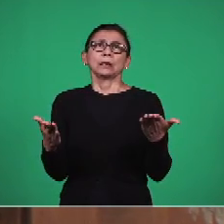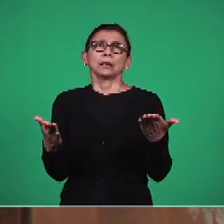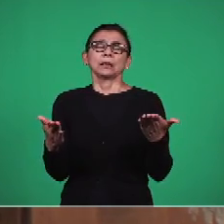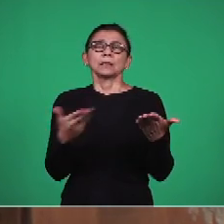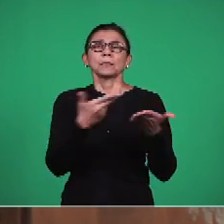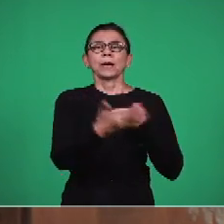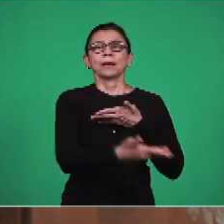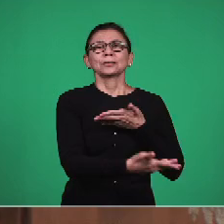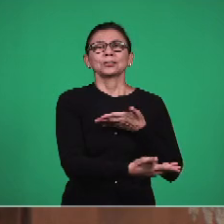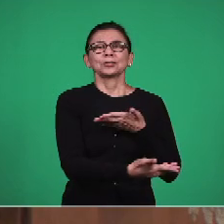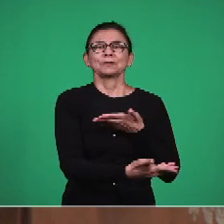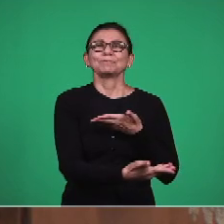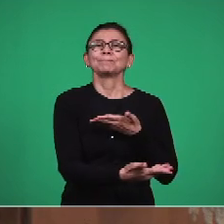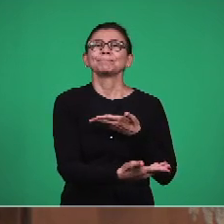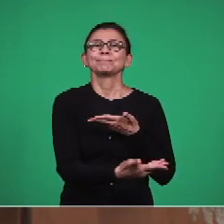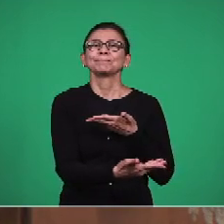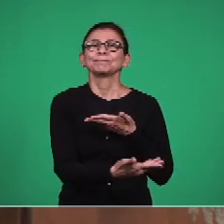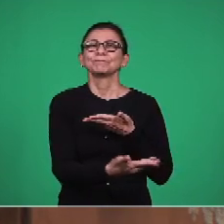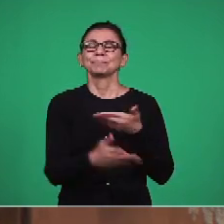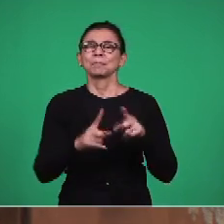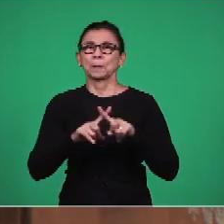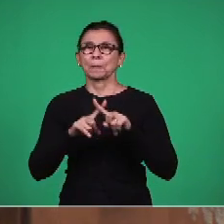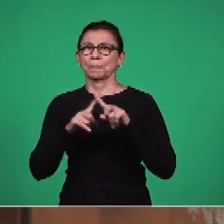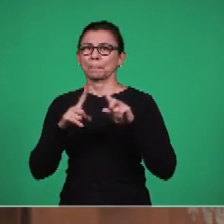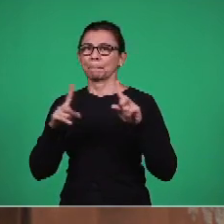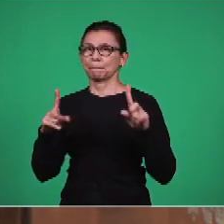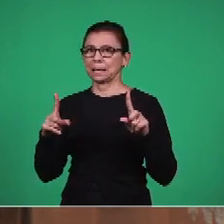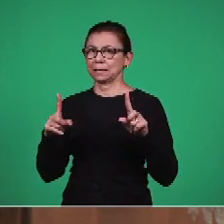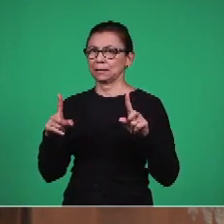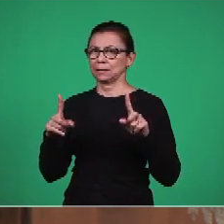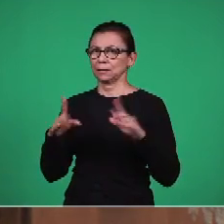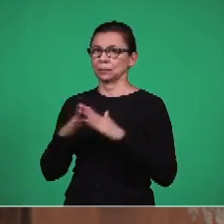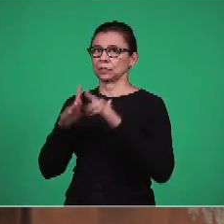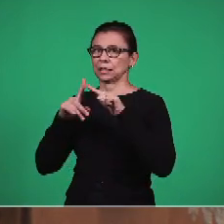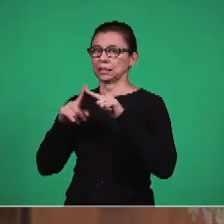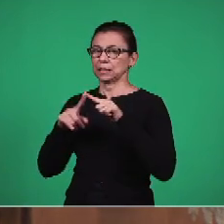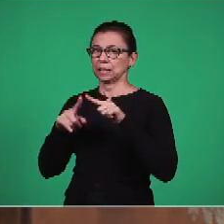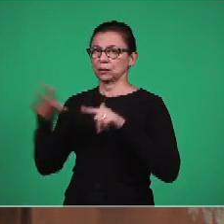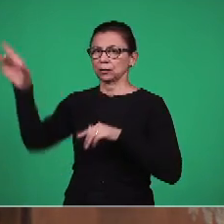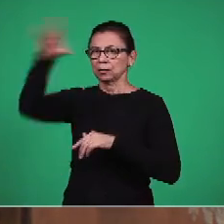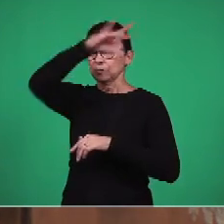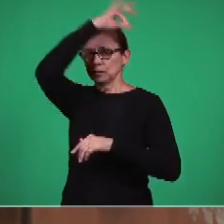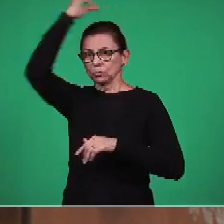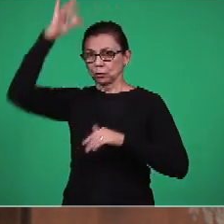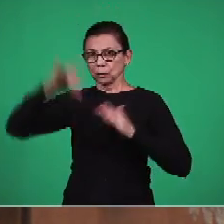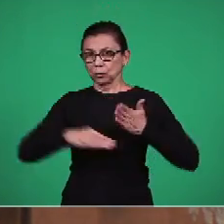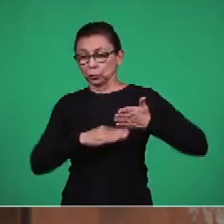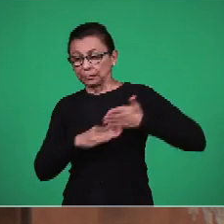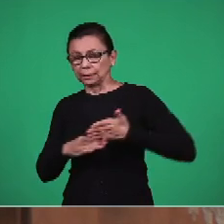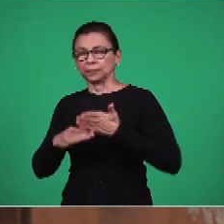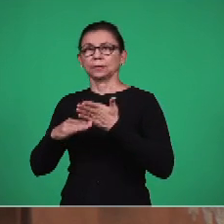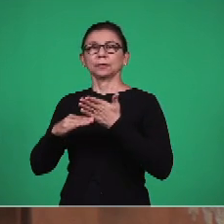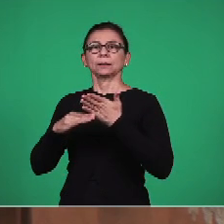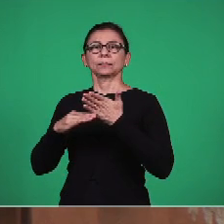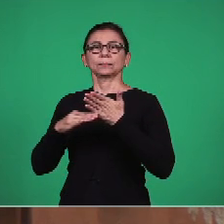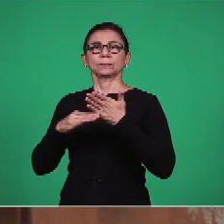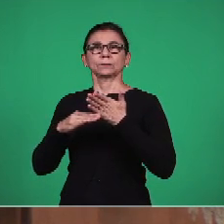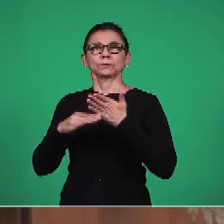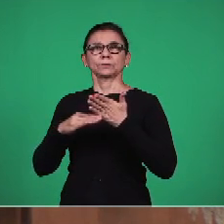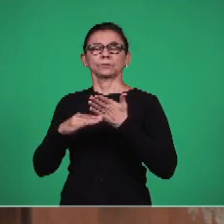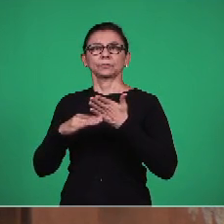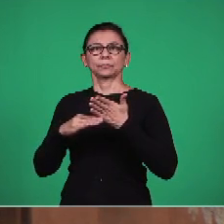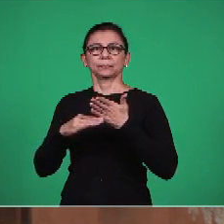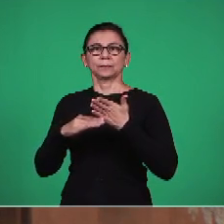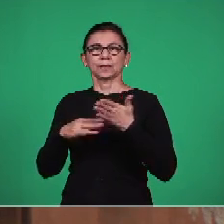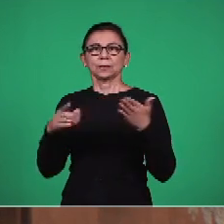igreja está diante do fogo do altar, e é isso que nós estamos trazendo para a igreja. Chegou a hora, meu irmão, dobrar o